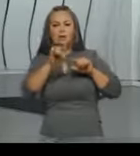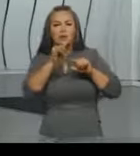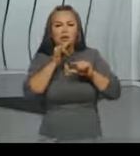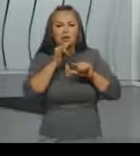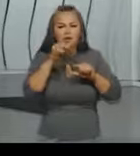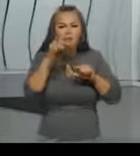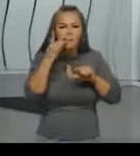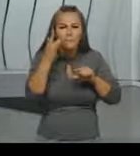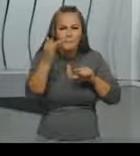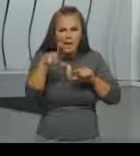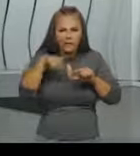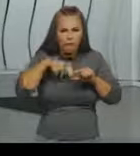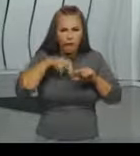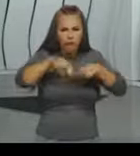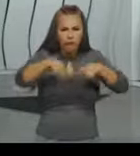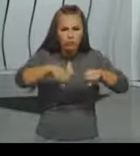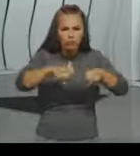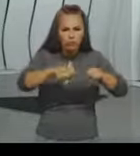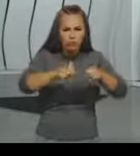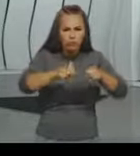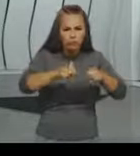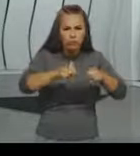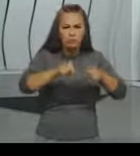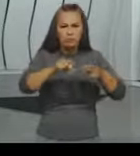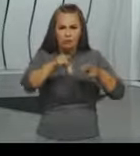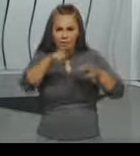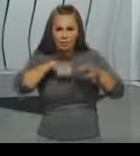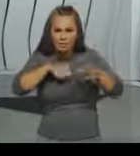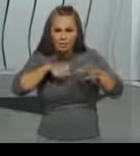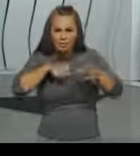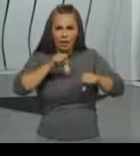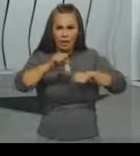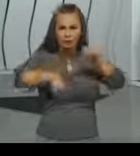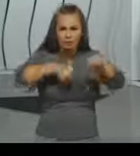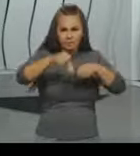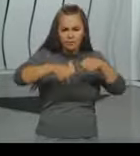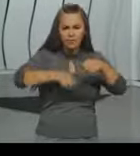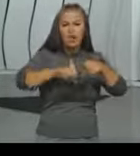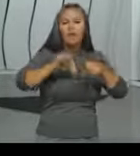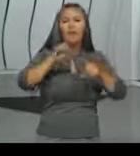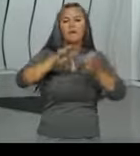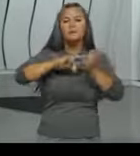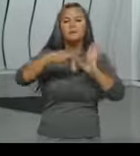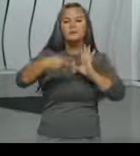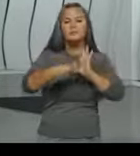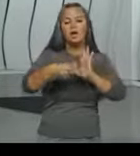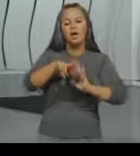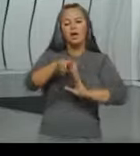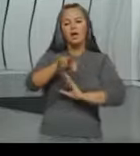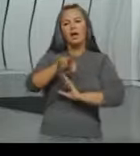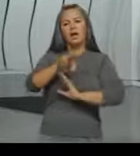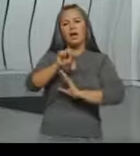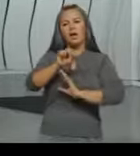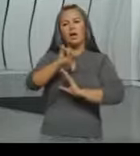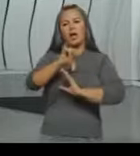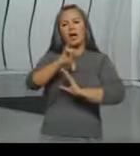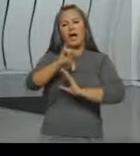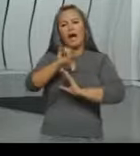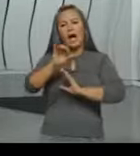moto? Algum parente seu tem uma moto? O que é o raio? Se você pegar lá na sua bicicleta, você vai ver que lá no seu aro